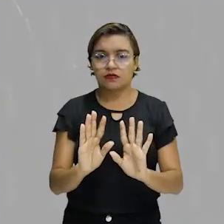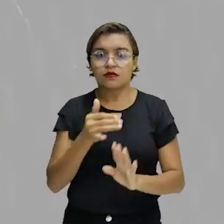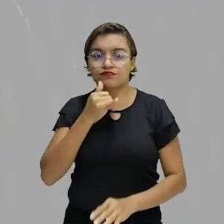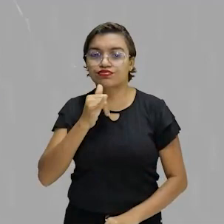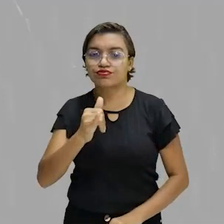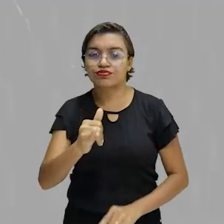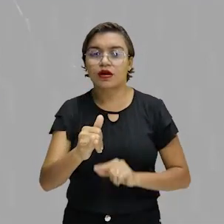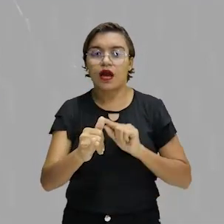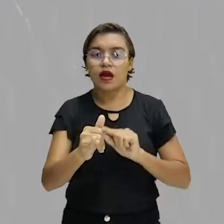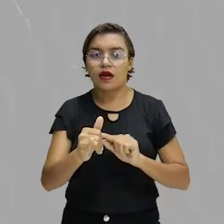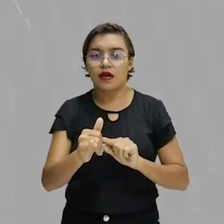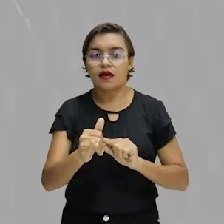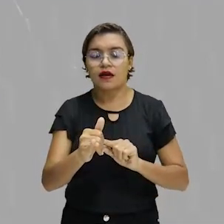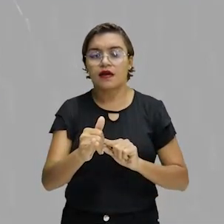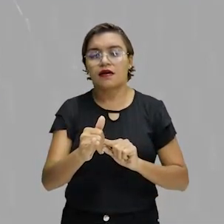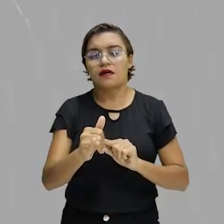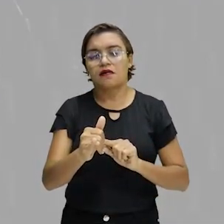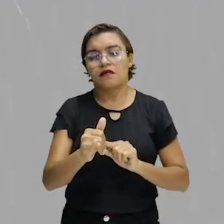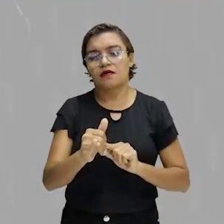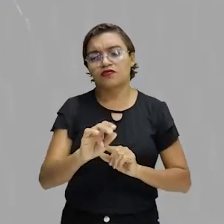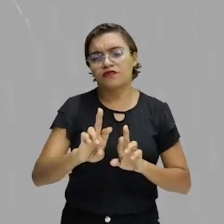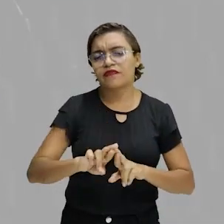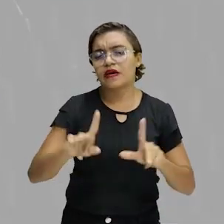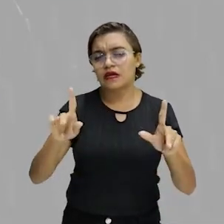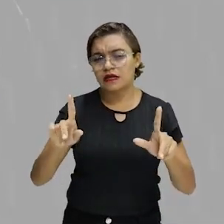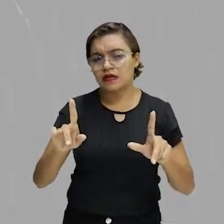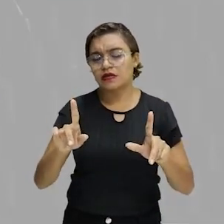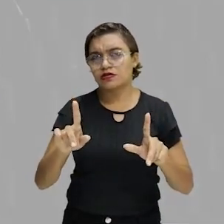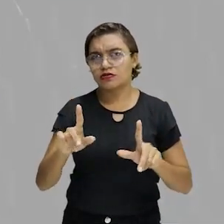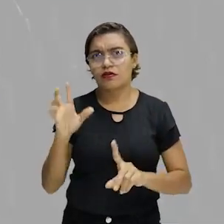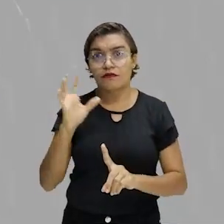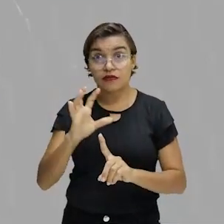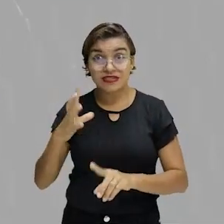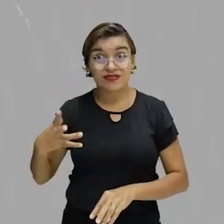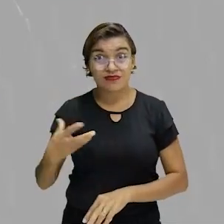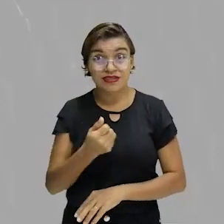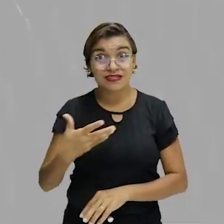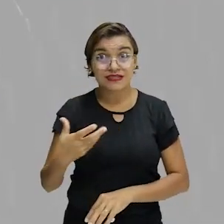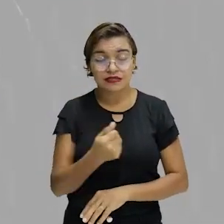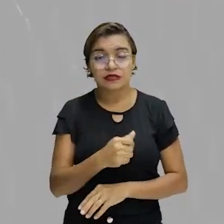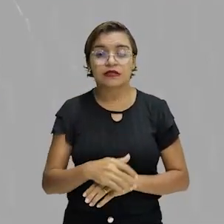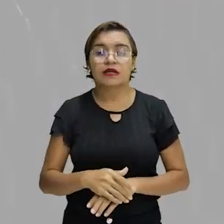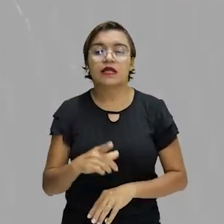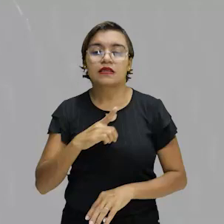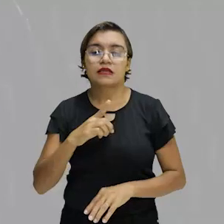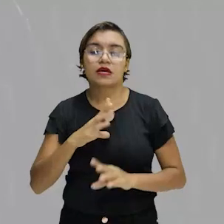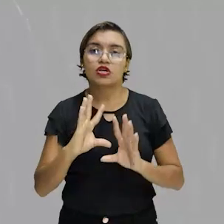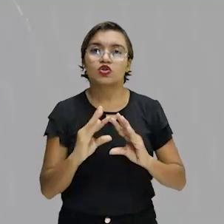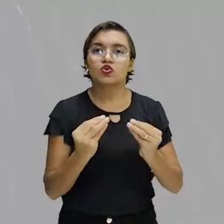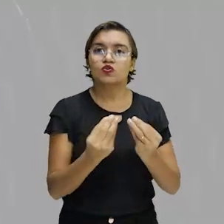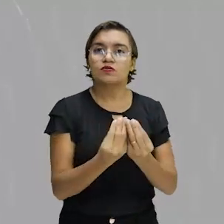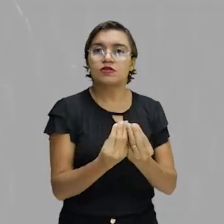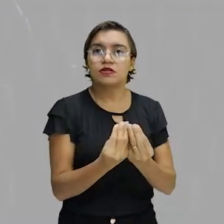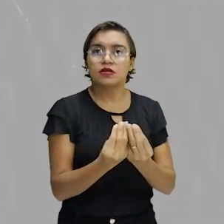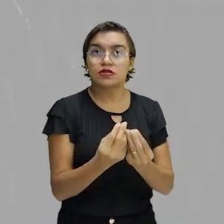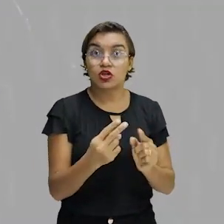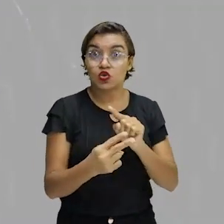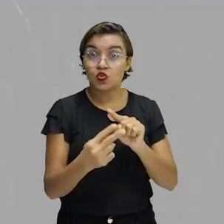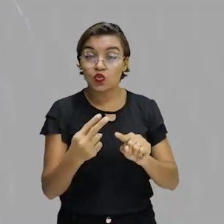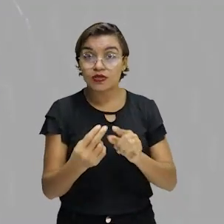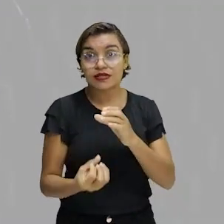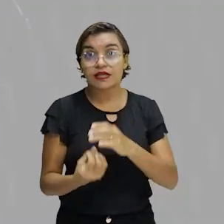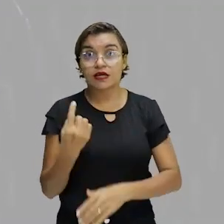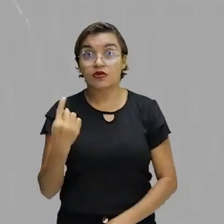elétrica vai funcionar como catalisador para acelerar esse processo eu tenho duas substâncias gerando uma única que no caso é